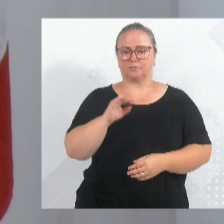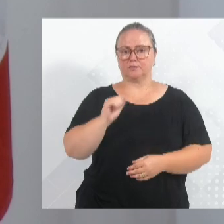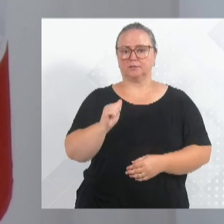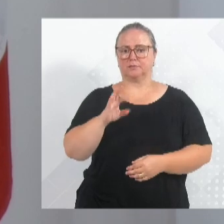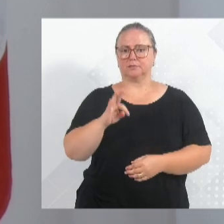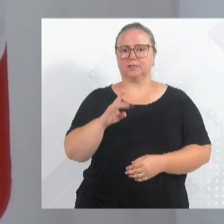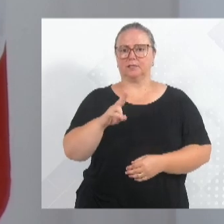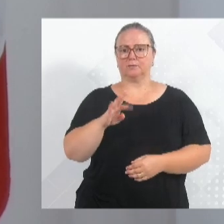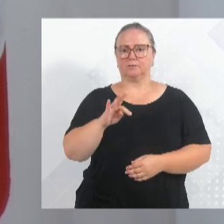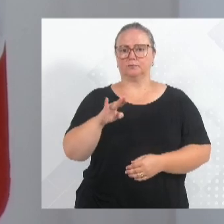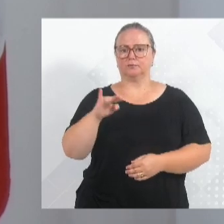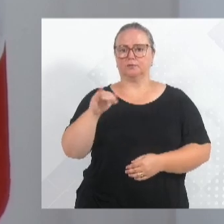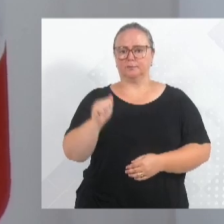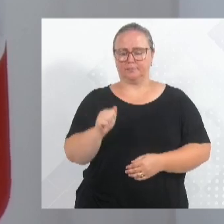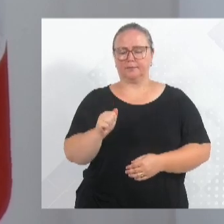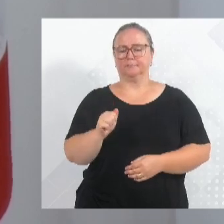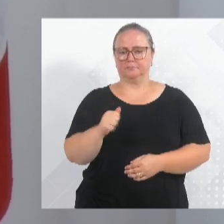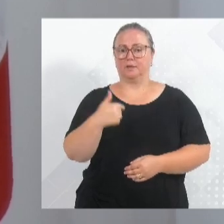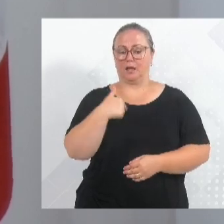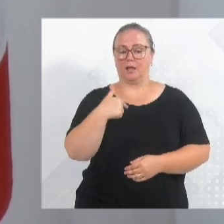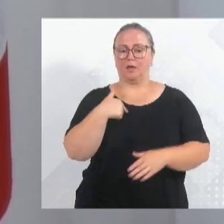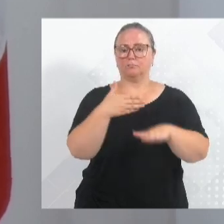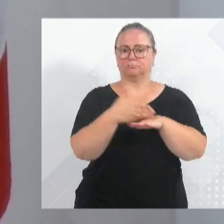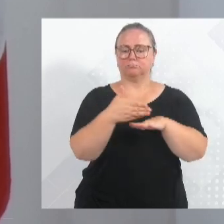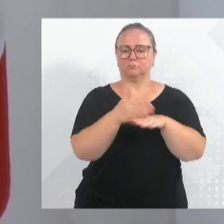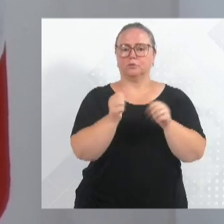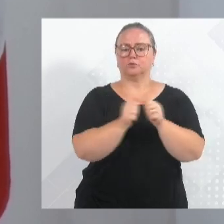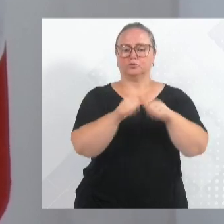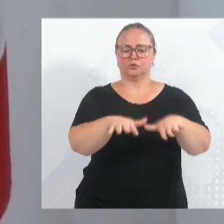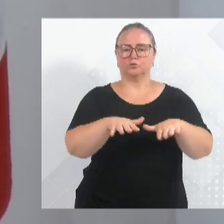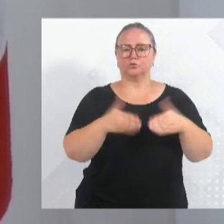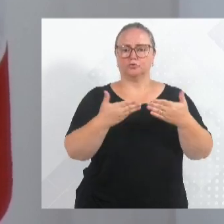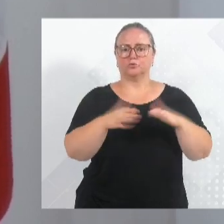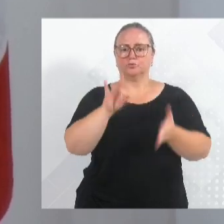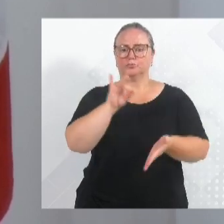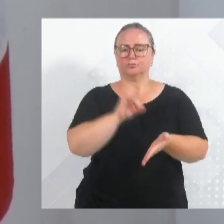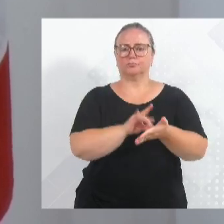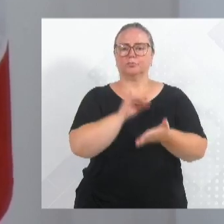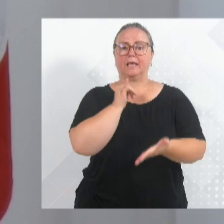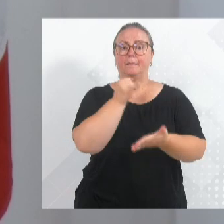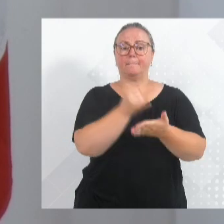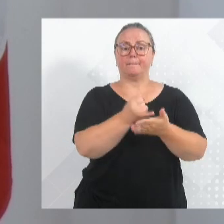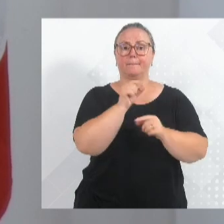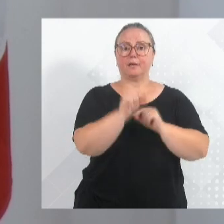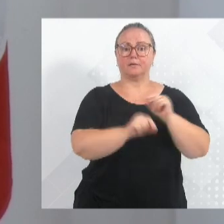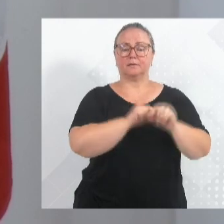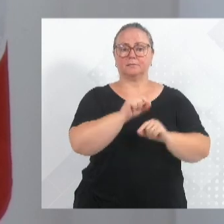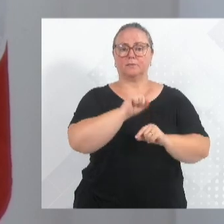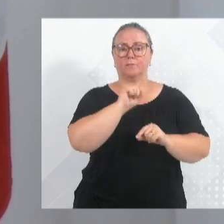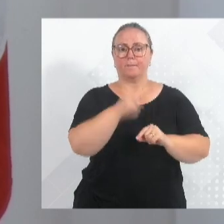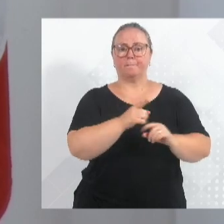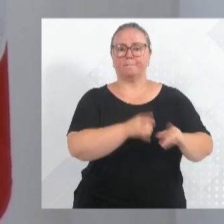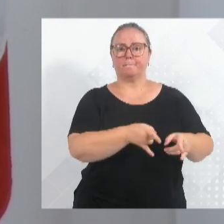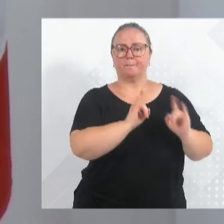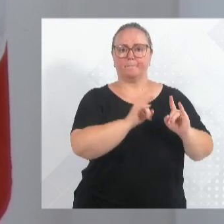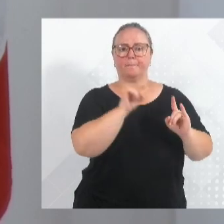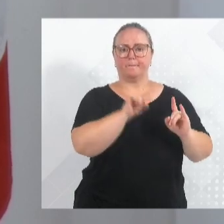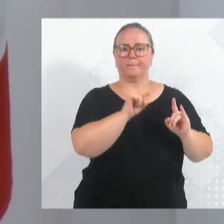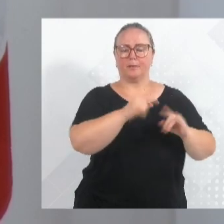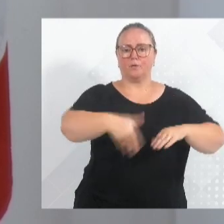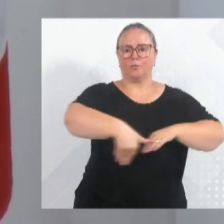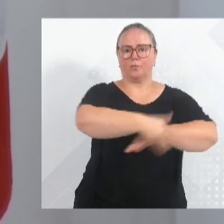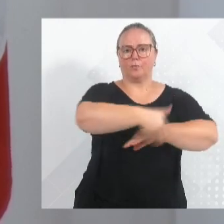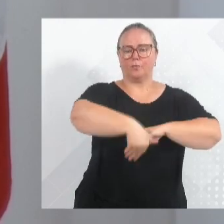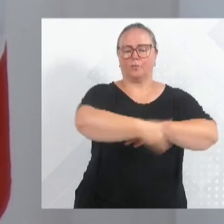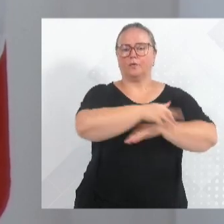de uma audiência pública referente à implantação de 1.000 apartamentos lá na rua